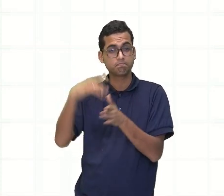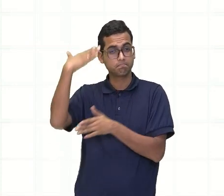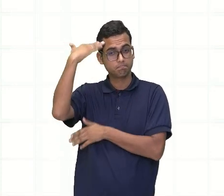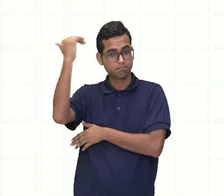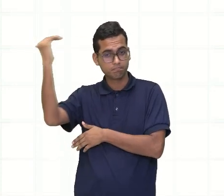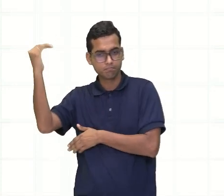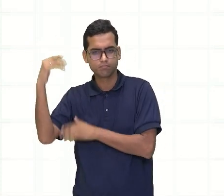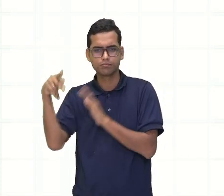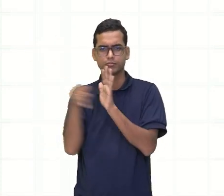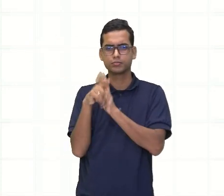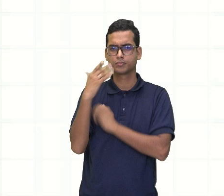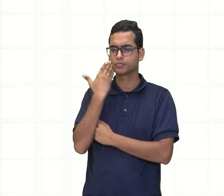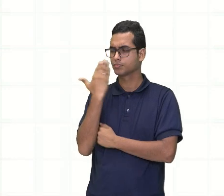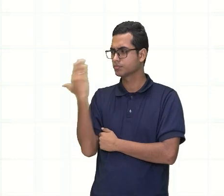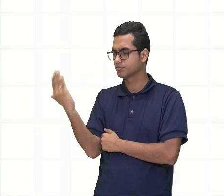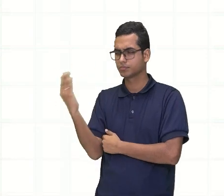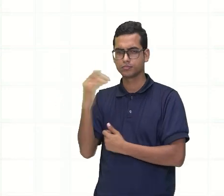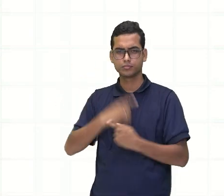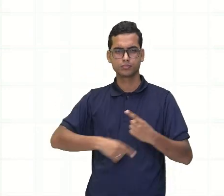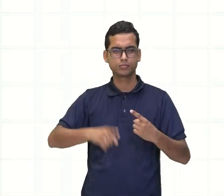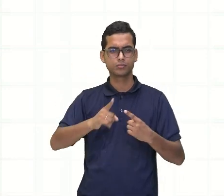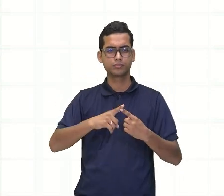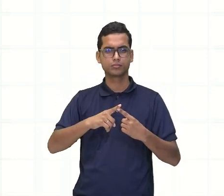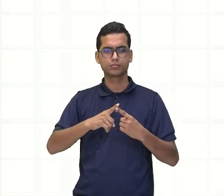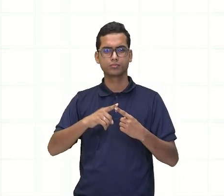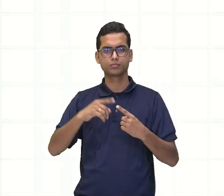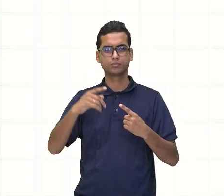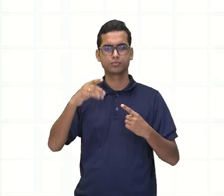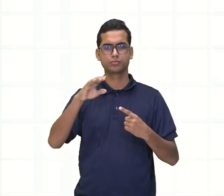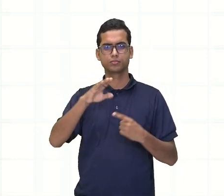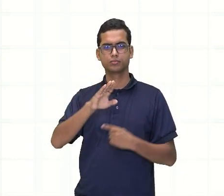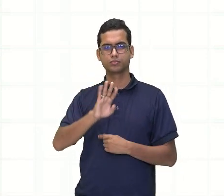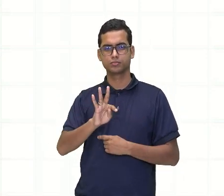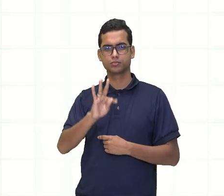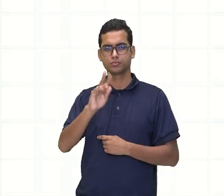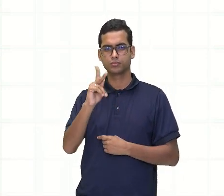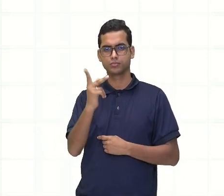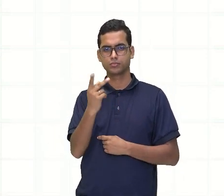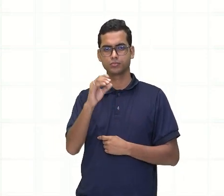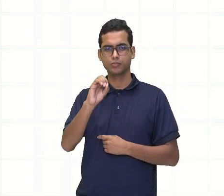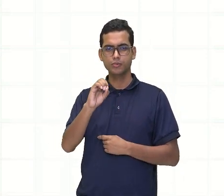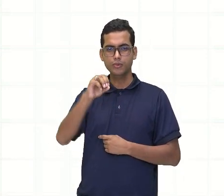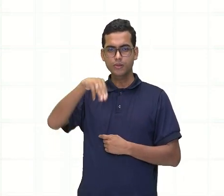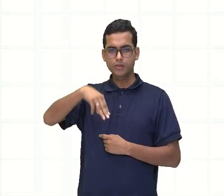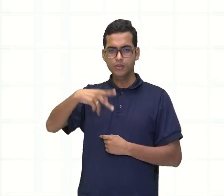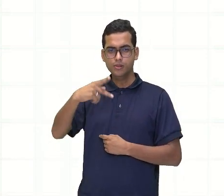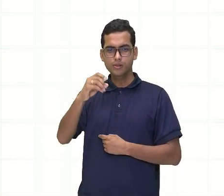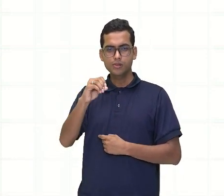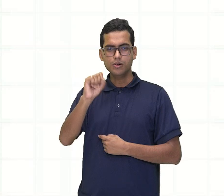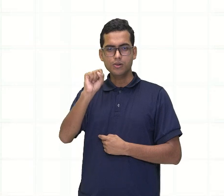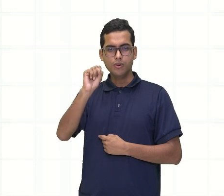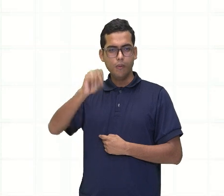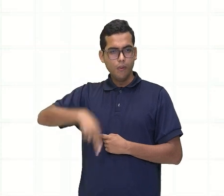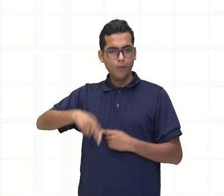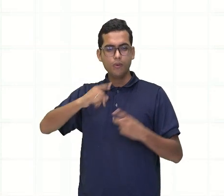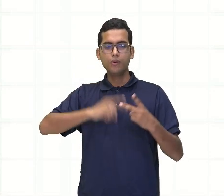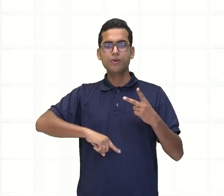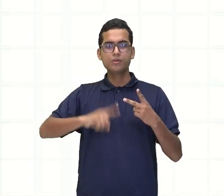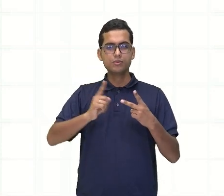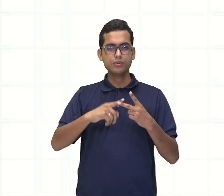o Benjamin Thompson, né? E o James Prentice Joule, que foram